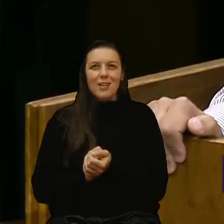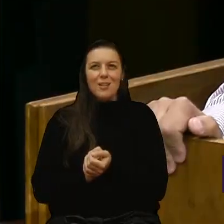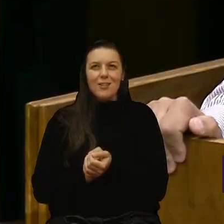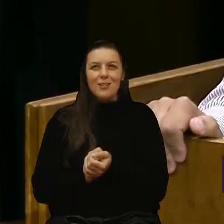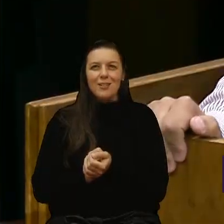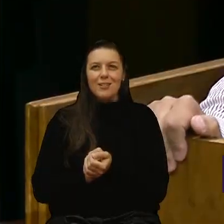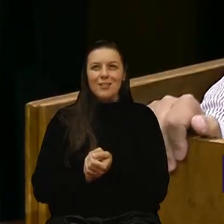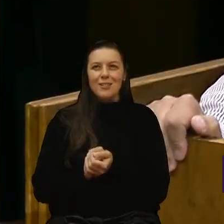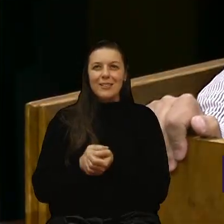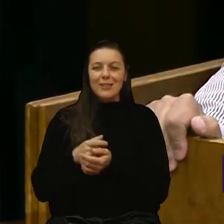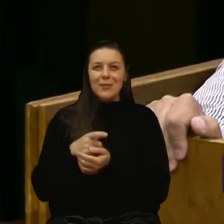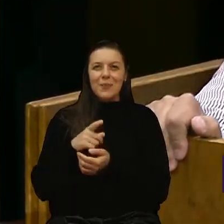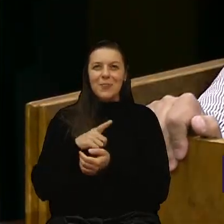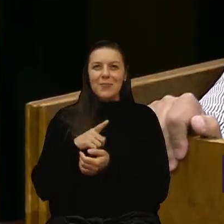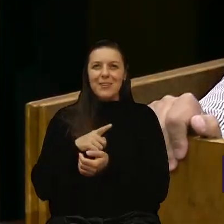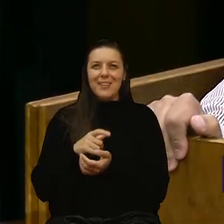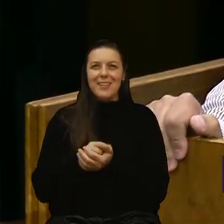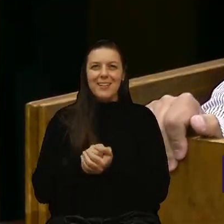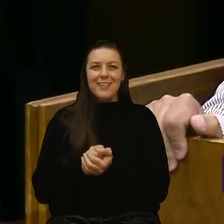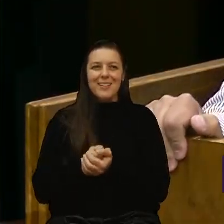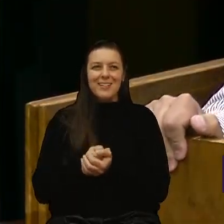dessa casa. Doutor Leonel,